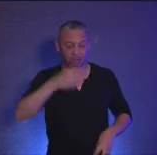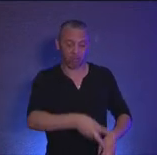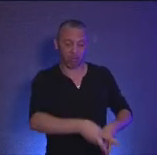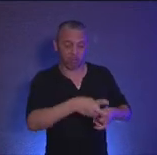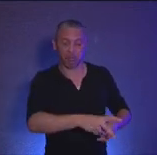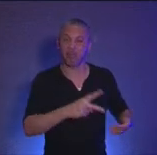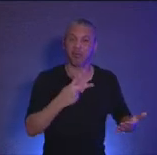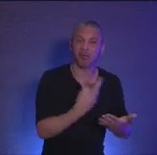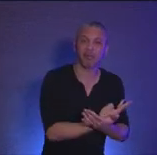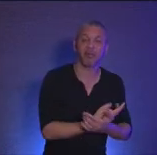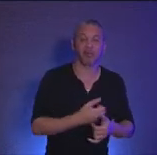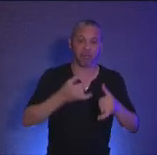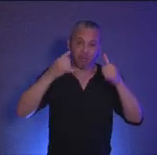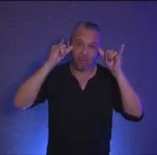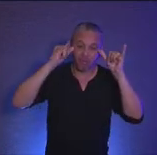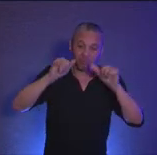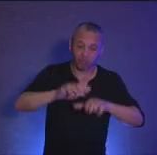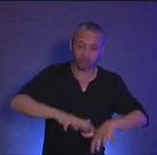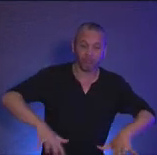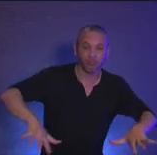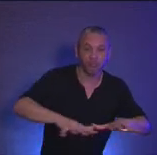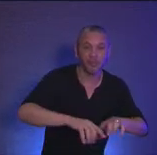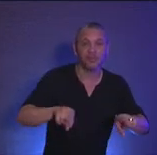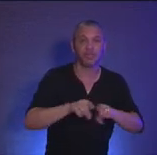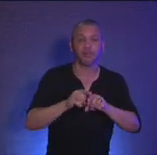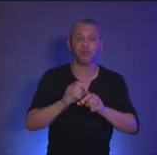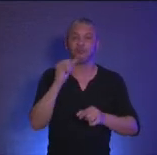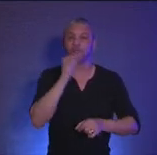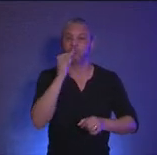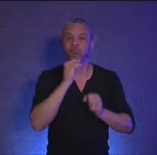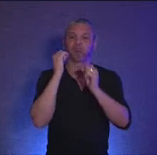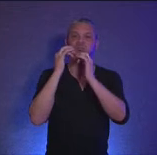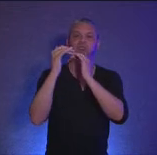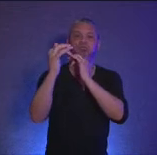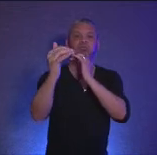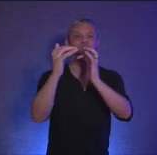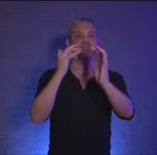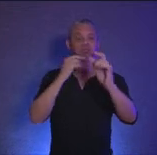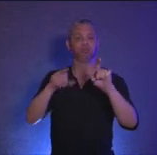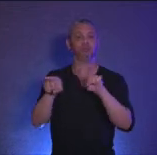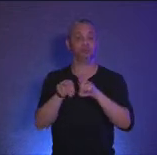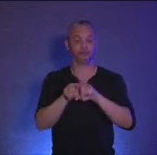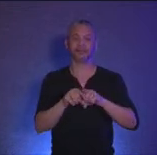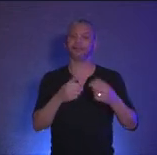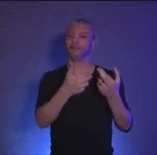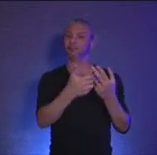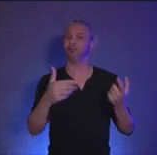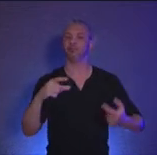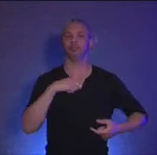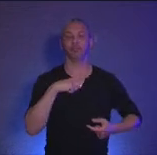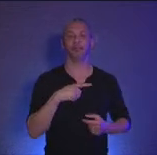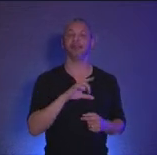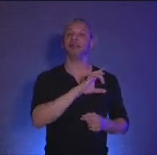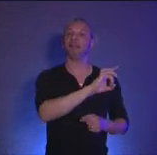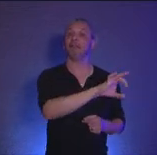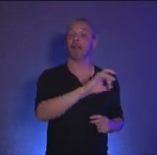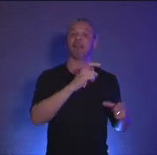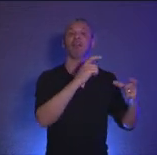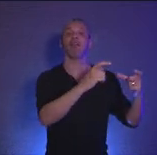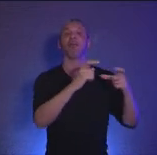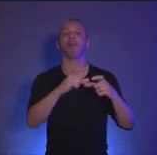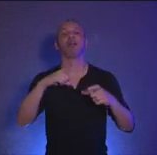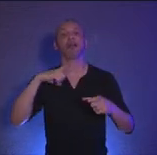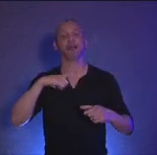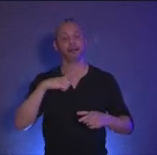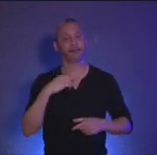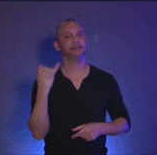agricultura, pecuária, presença de hidrelétricas e hidrovias. E cada fator possui seu respectivo